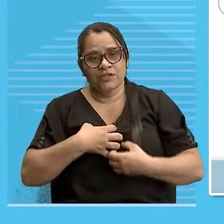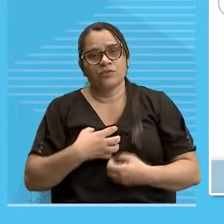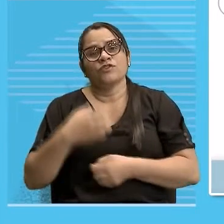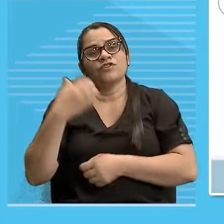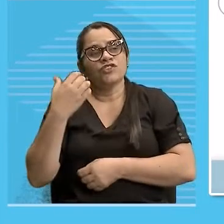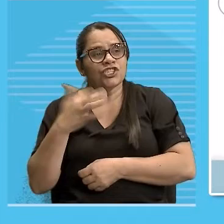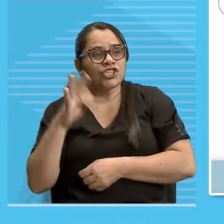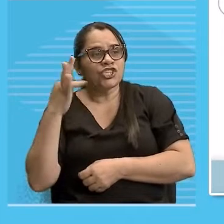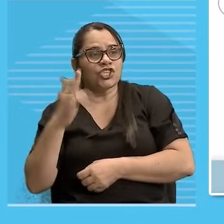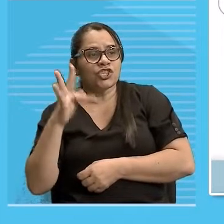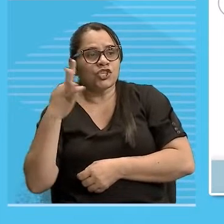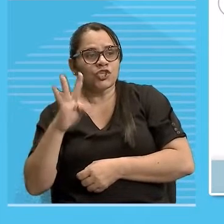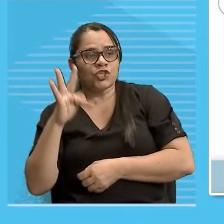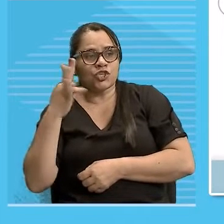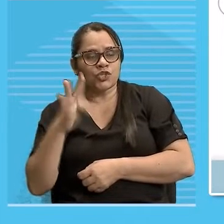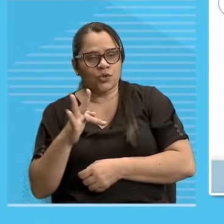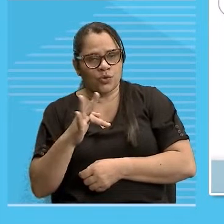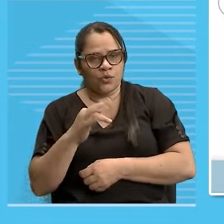estados